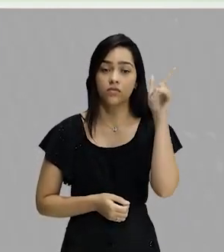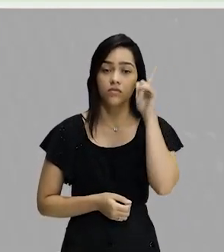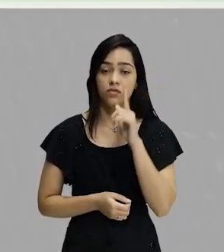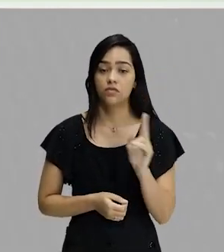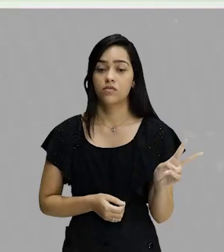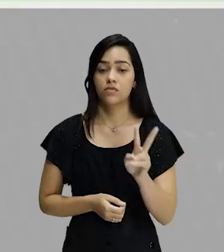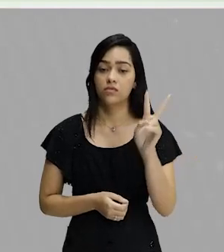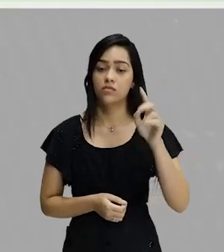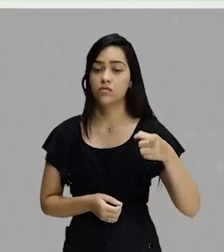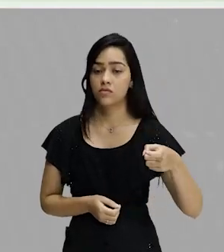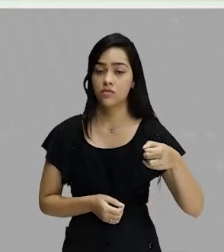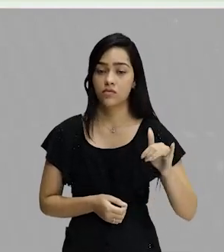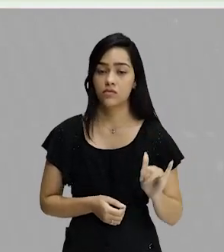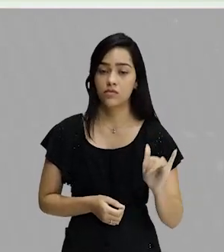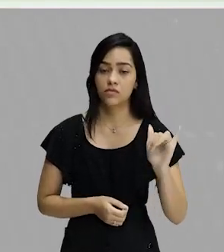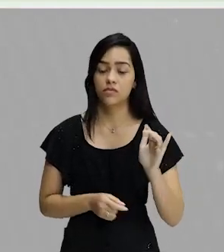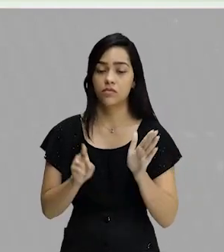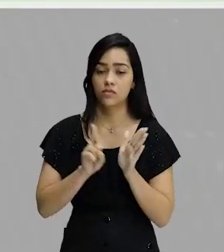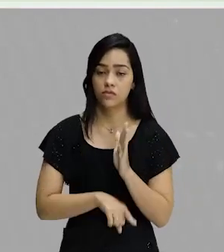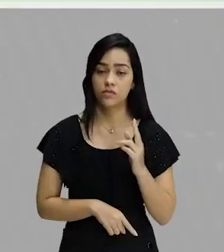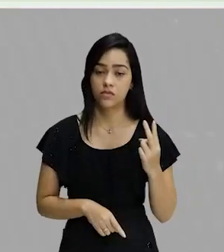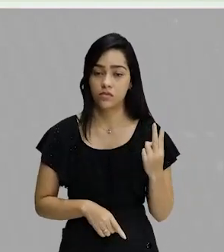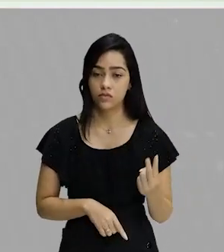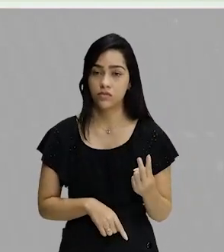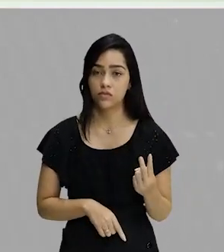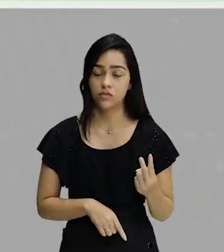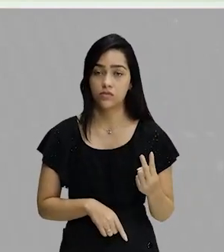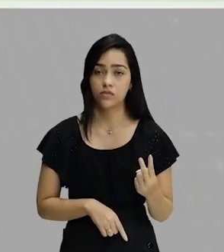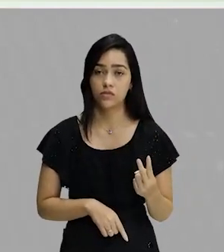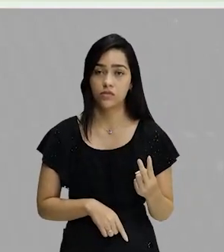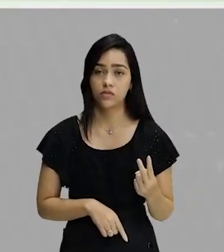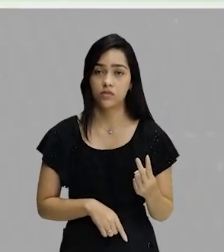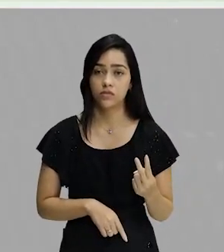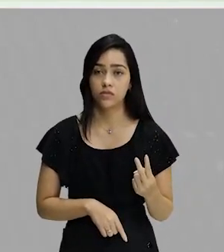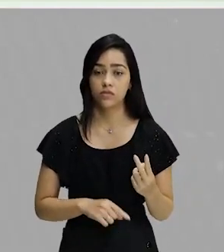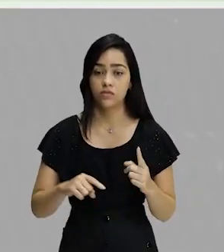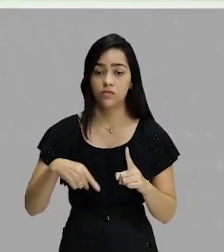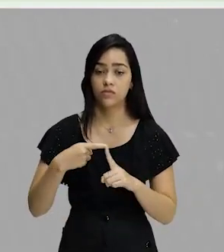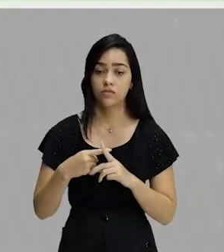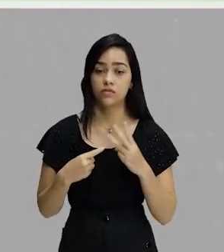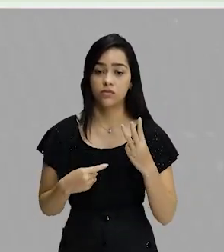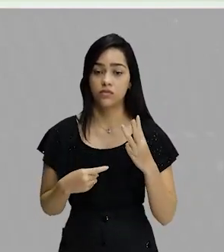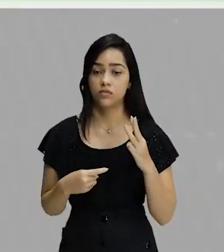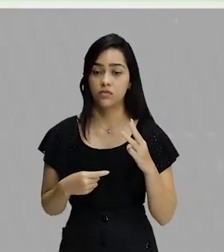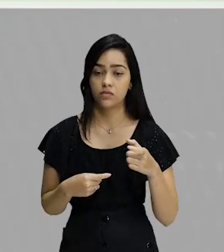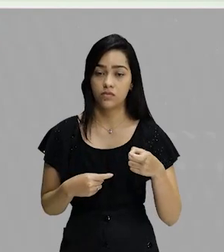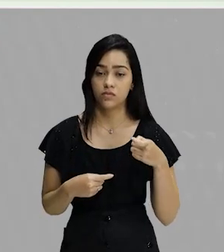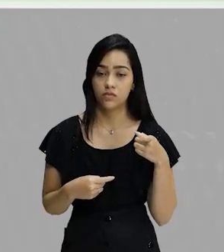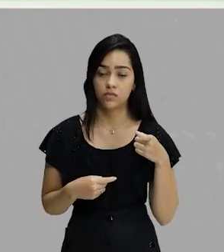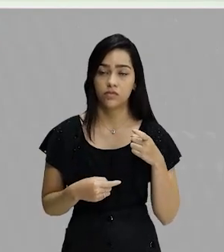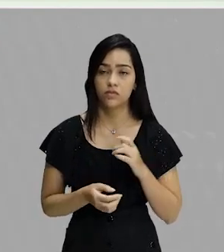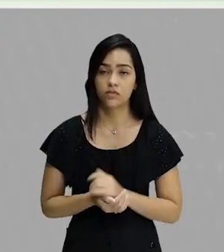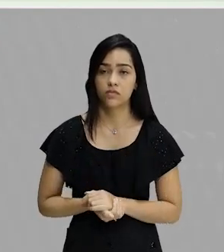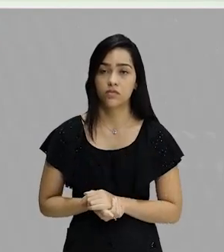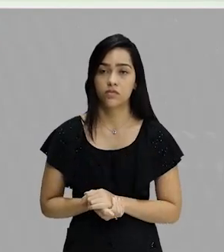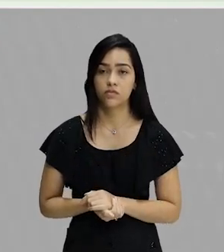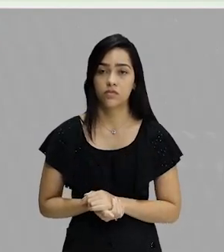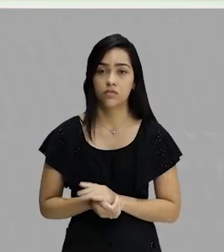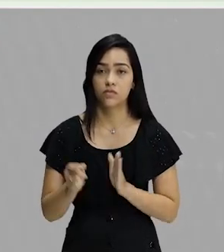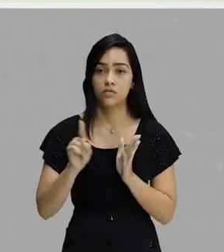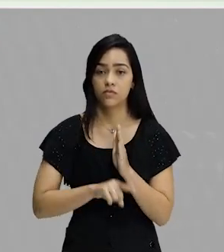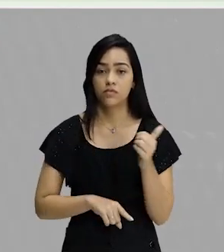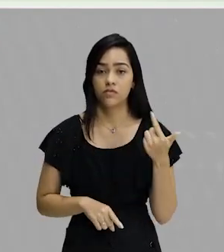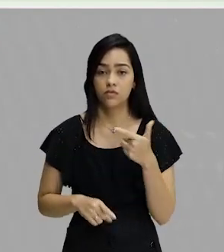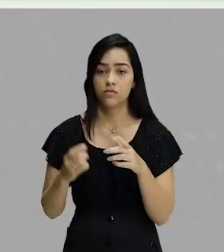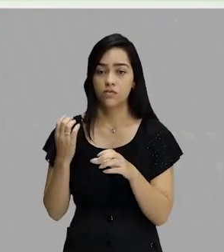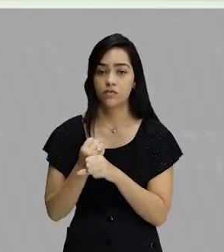de y. Né? Então, aqui vai ficar menos 2, né? Mais 3y, menos 12 igual a